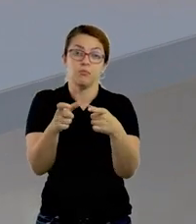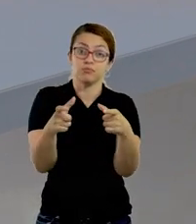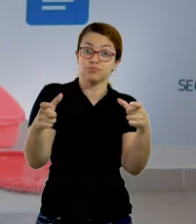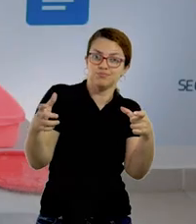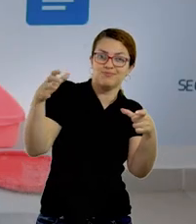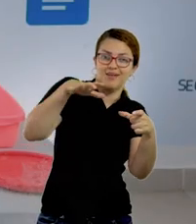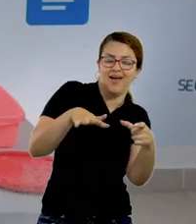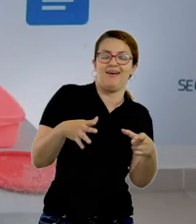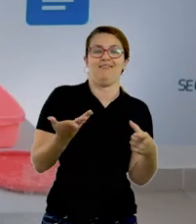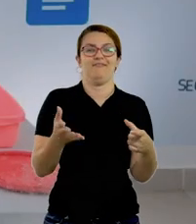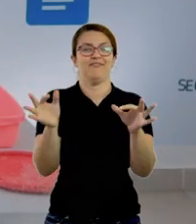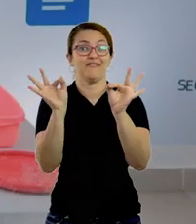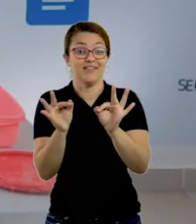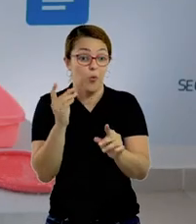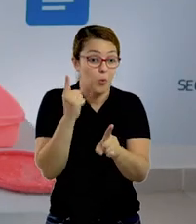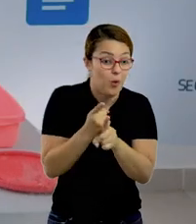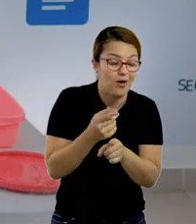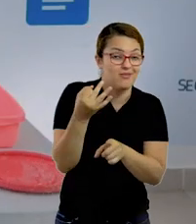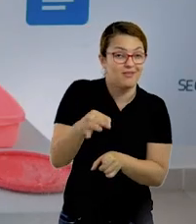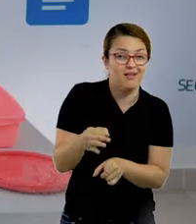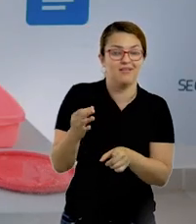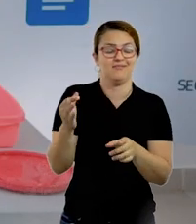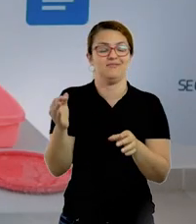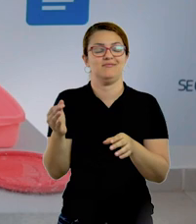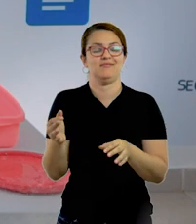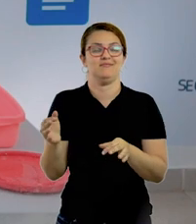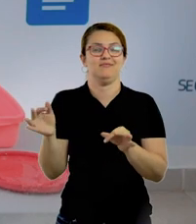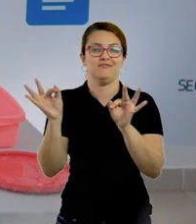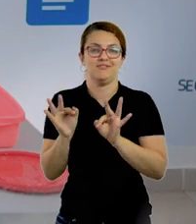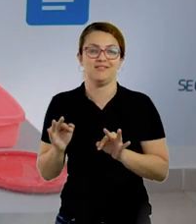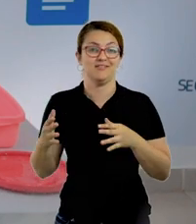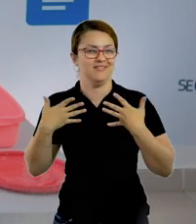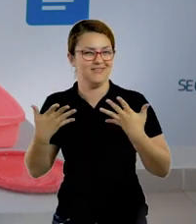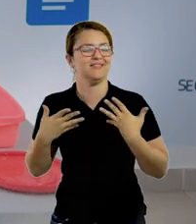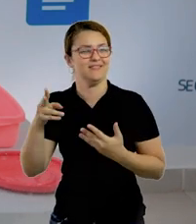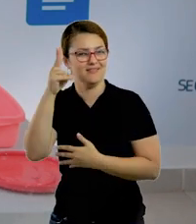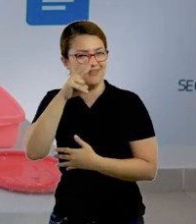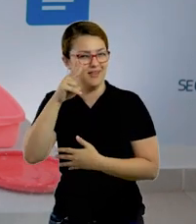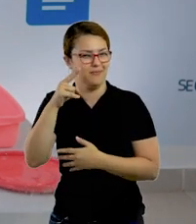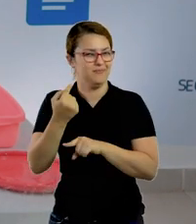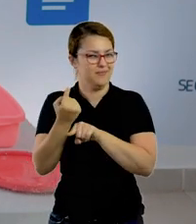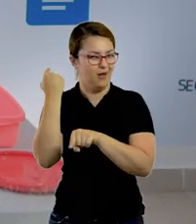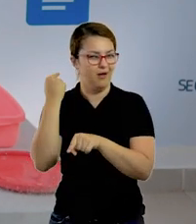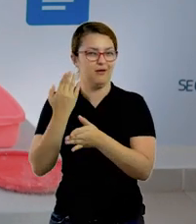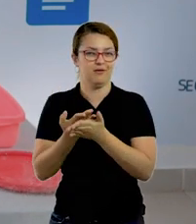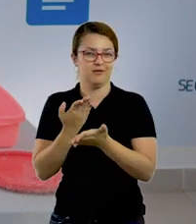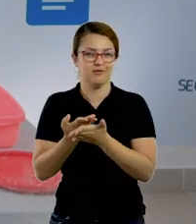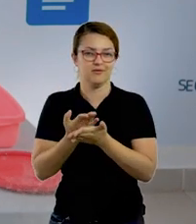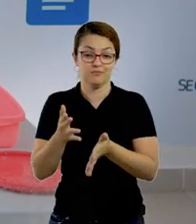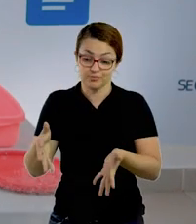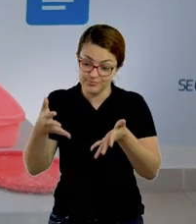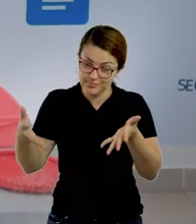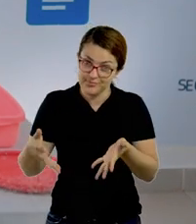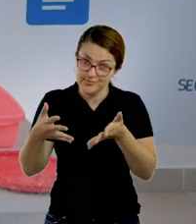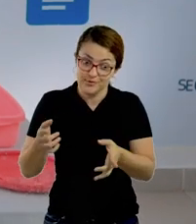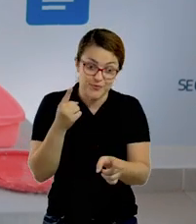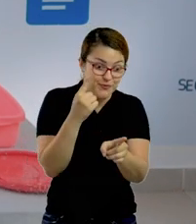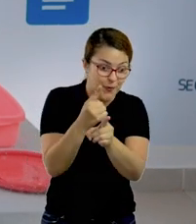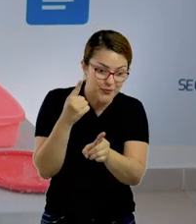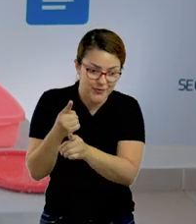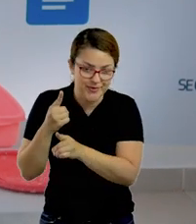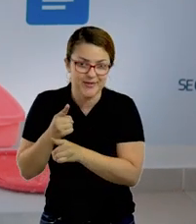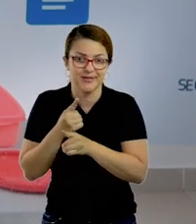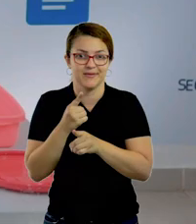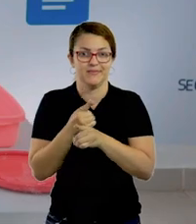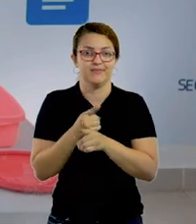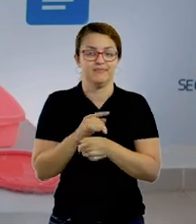ele vai ficar super feliz, você vai valorizar, sem enfatizar tanto, que é o que a gente tinha comentado numa aula anterior, para ele continuar descobrindo. Então,